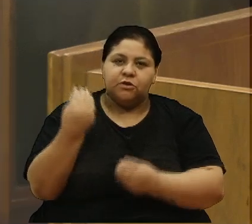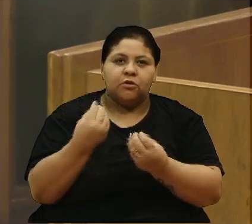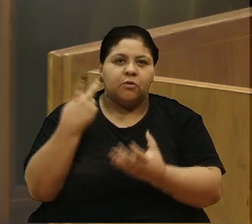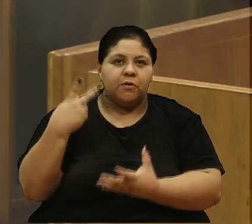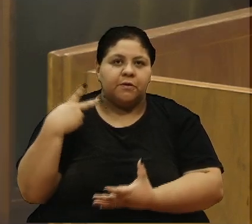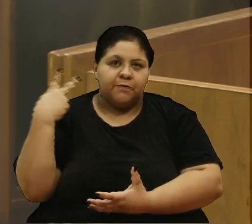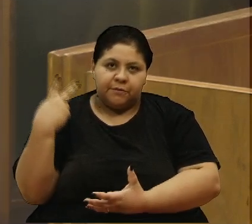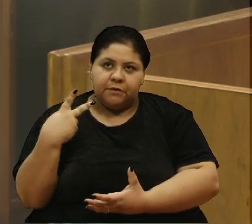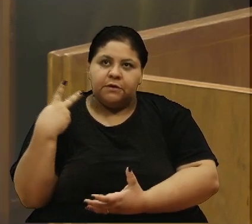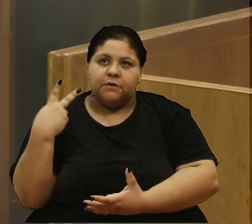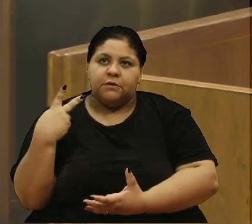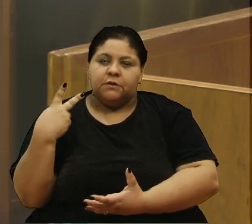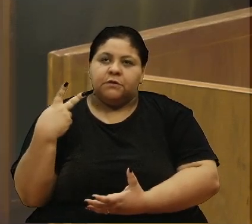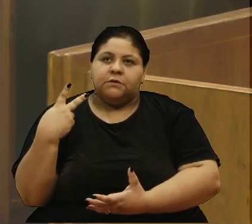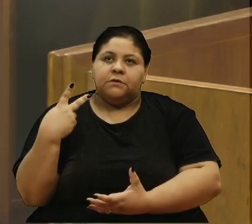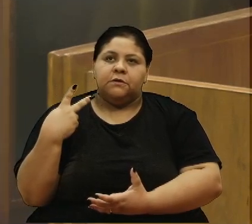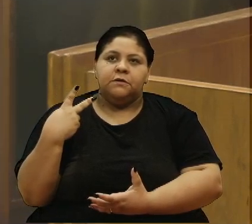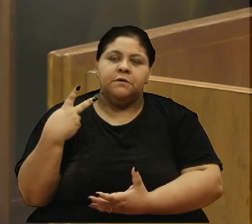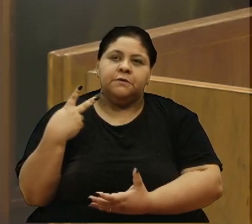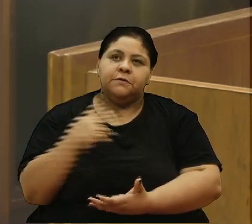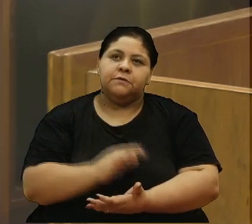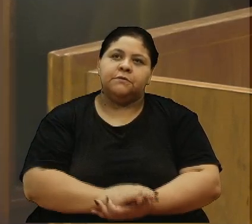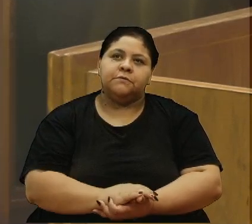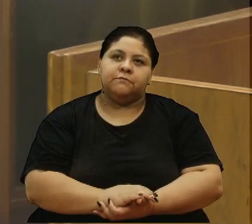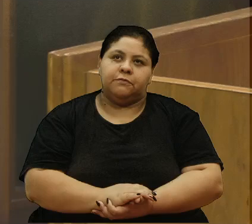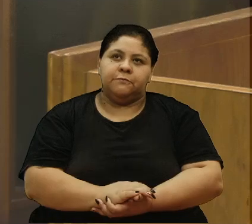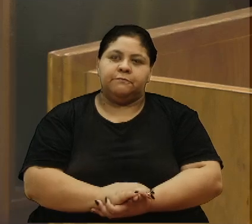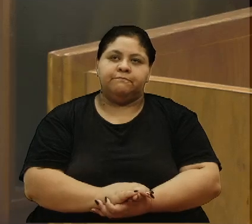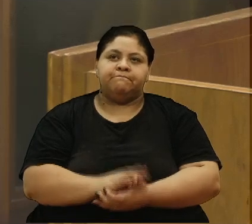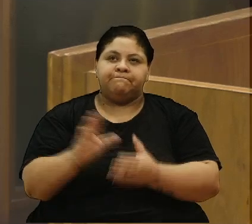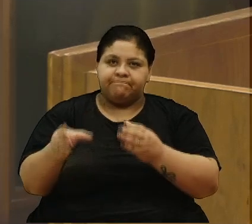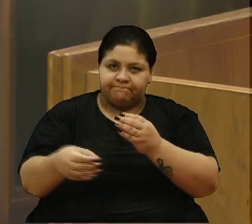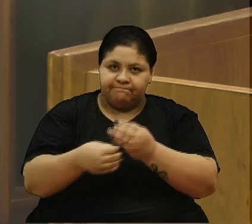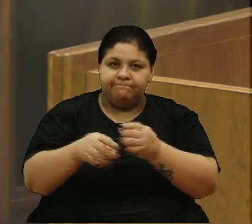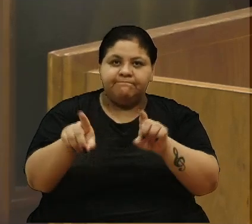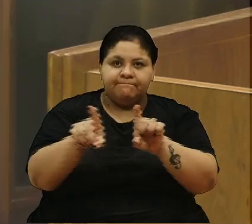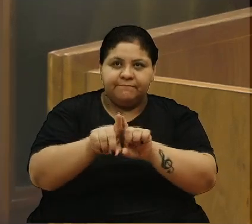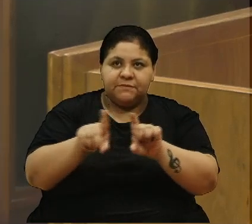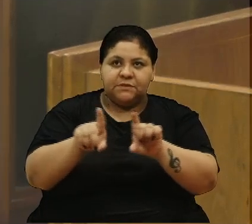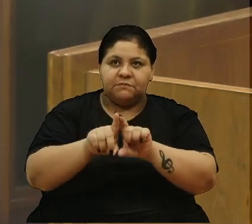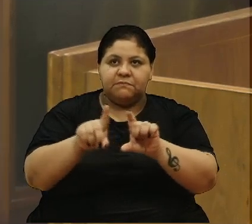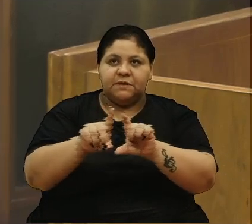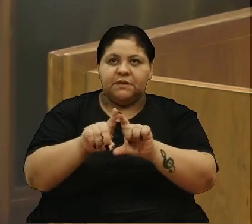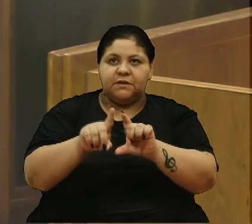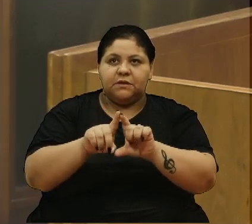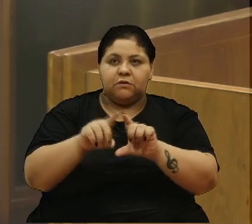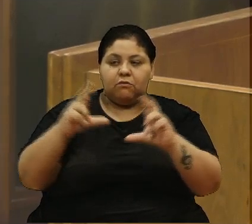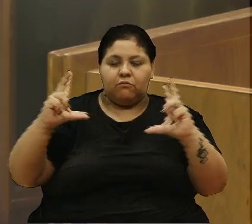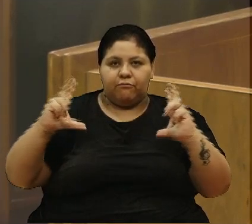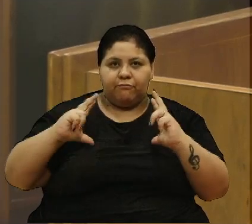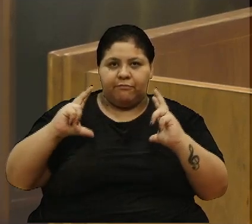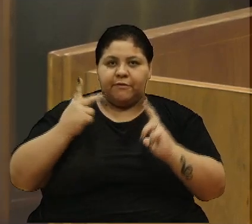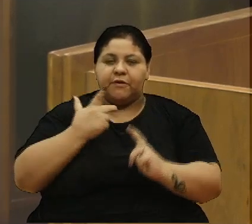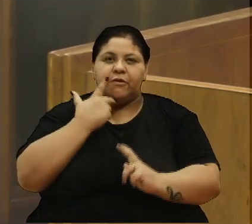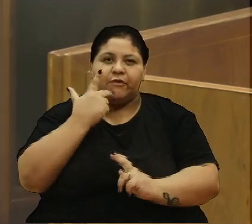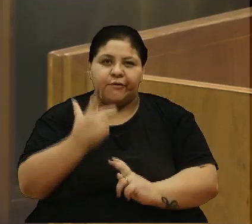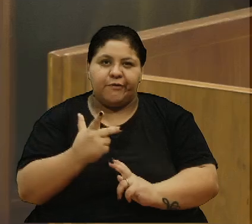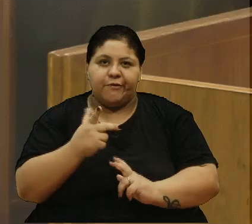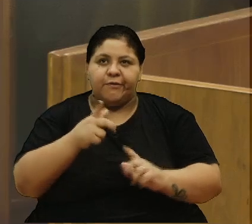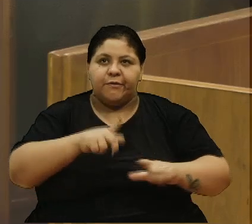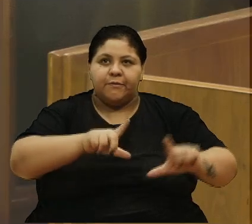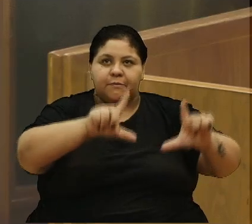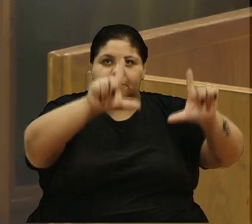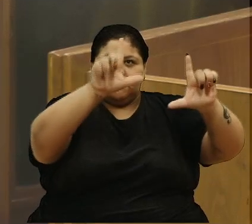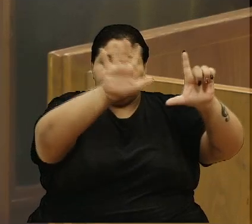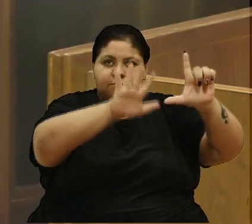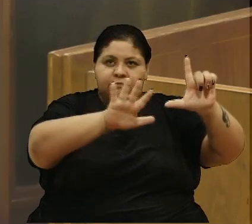vereadora. E até acrescento, como pessoa. Eu estou falando, e aí as imagens vão mostrar